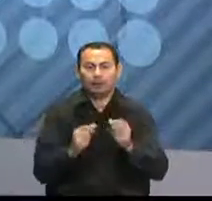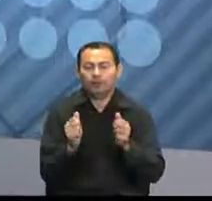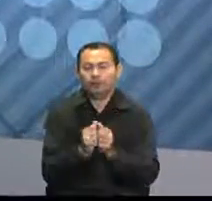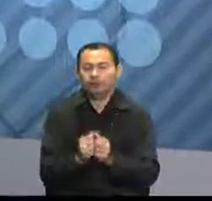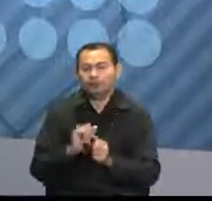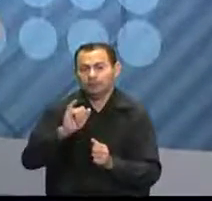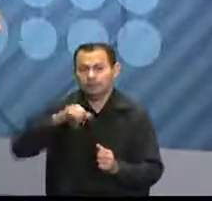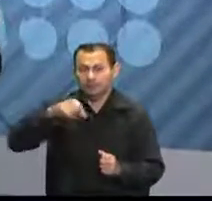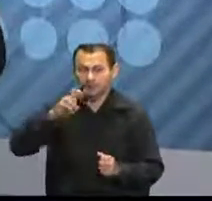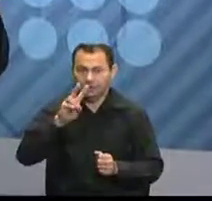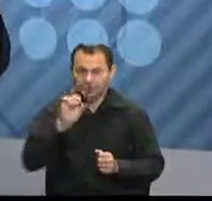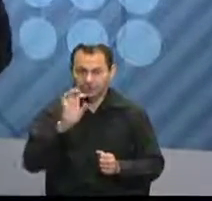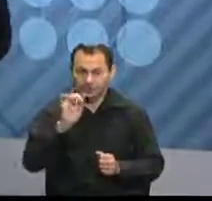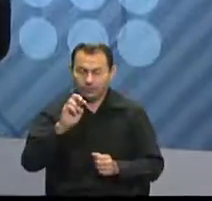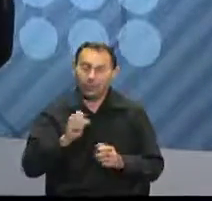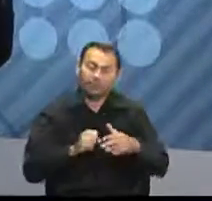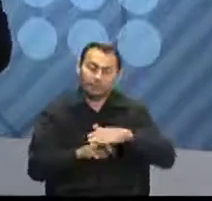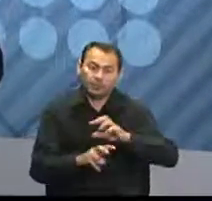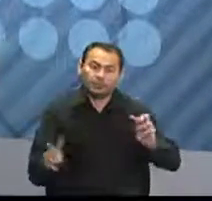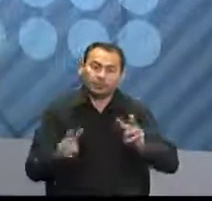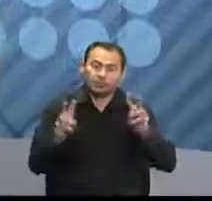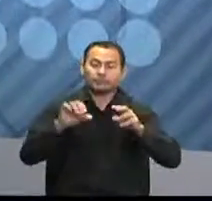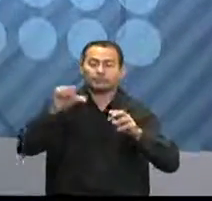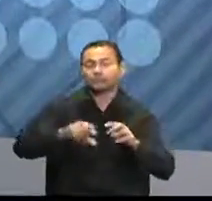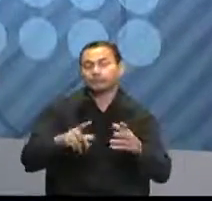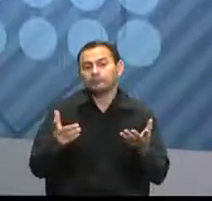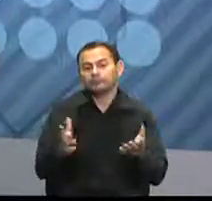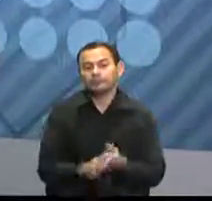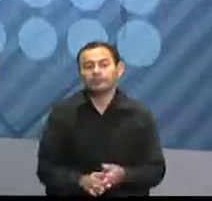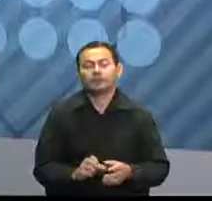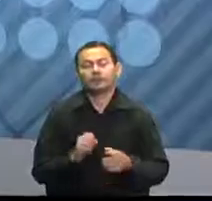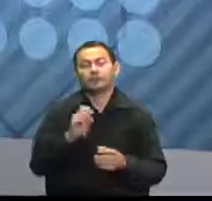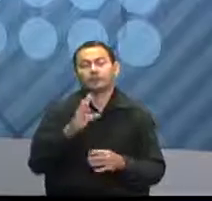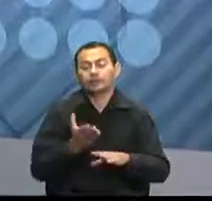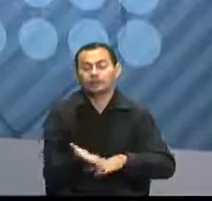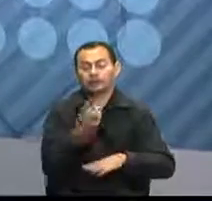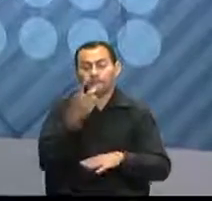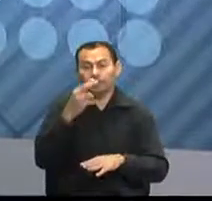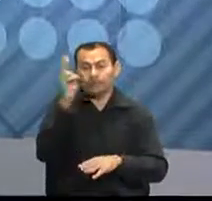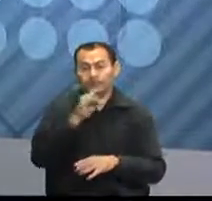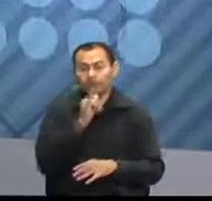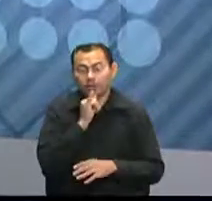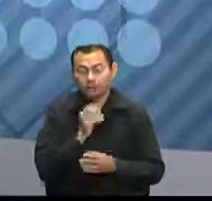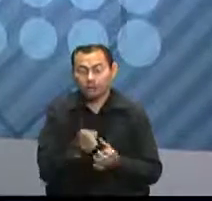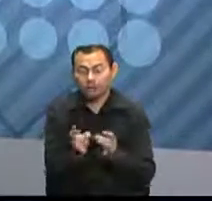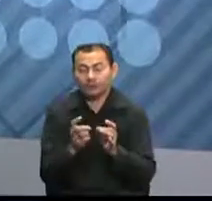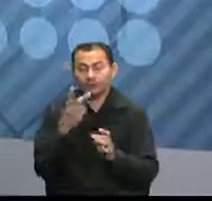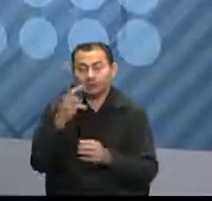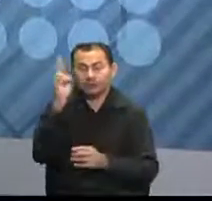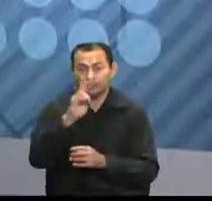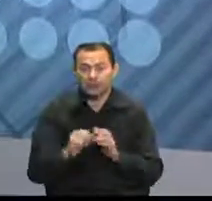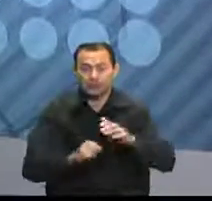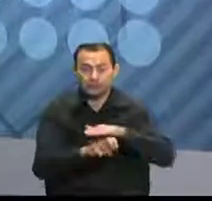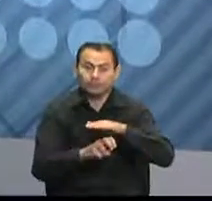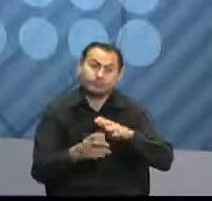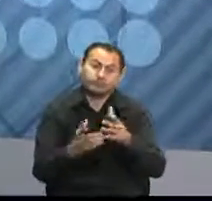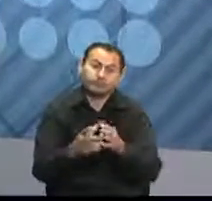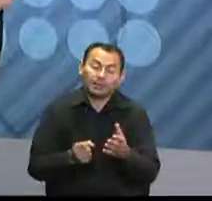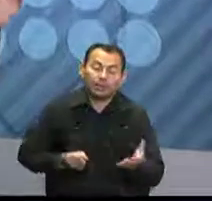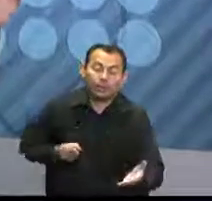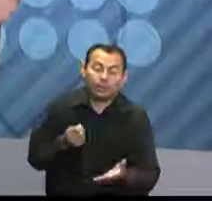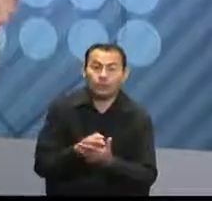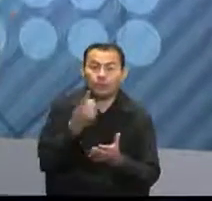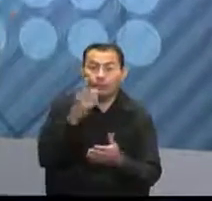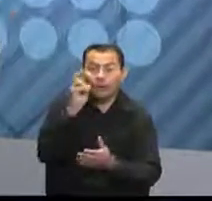o investidor se a são valorizados valorizar a subir para 2 reais por exemplo ele vem de r$2 ação que ele